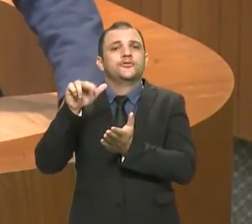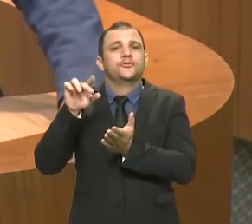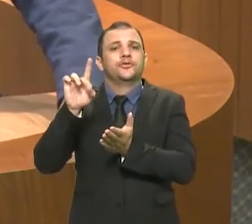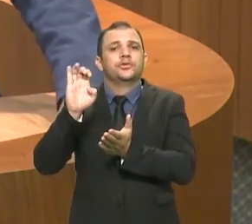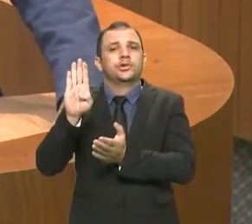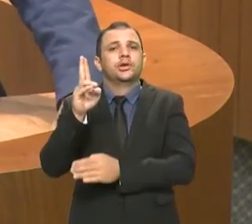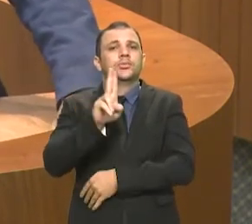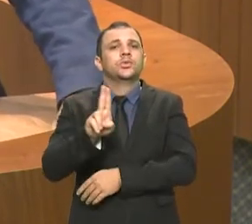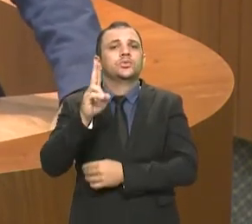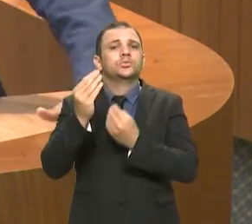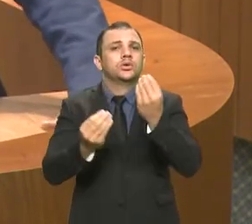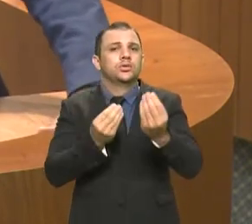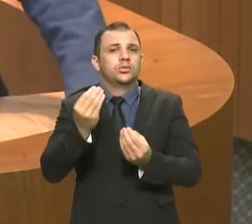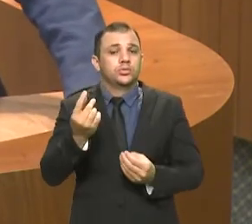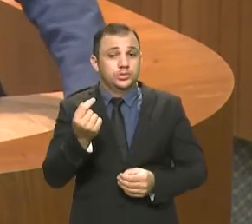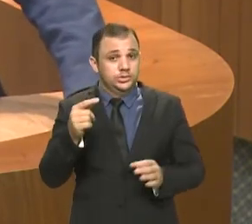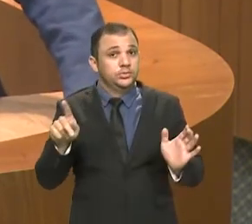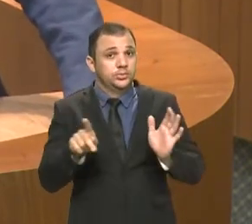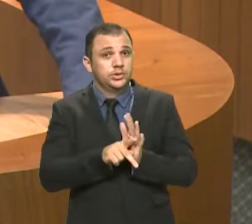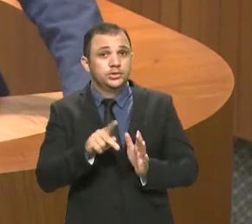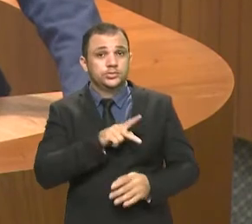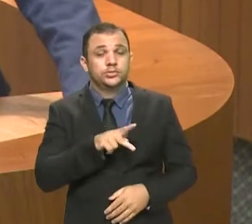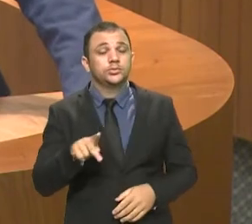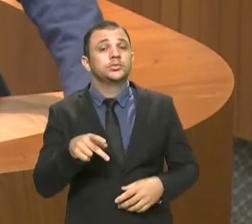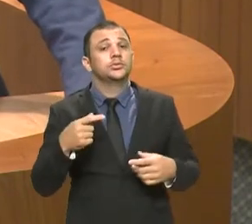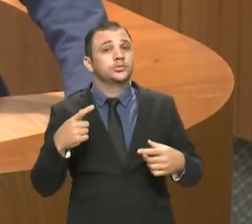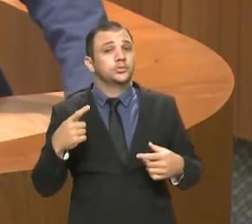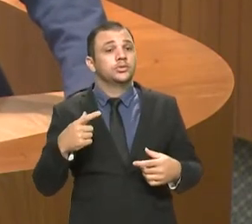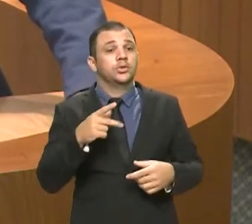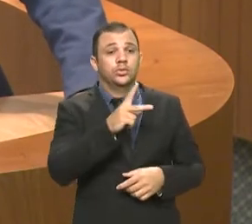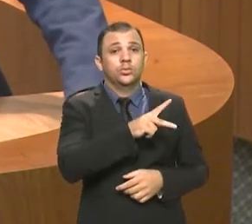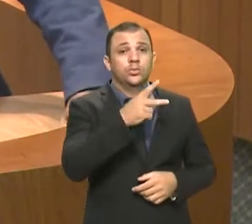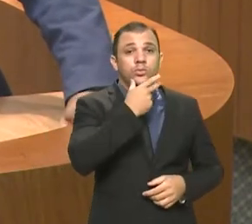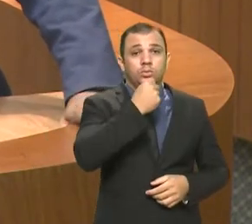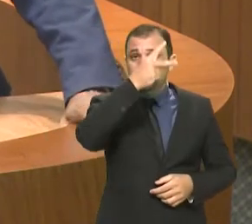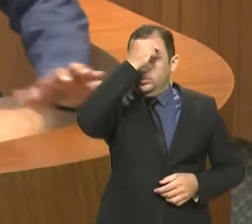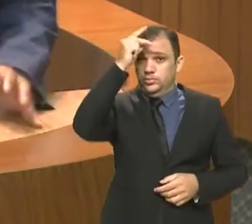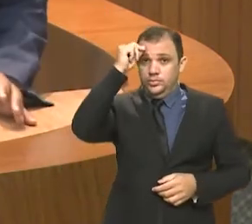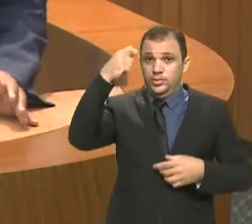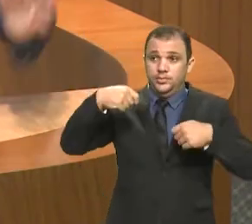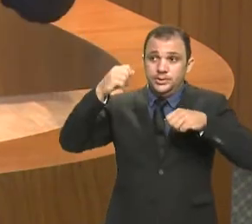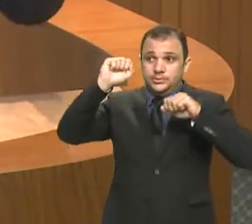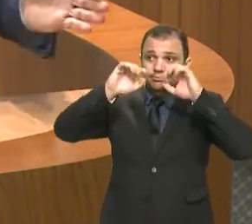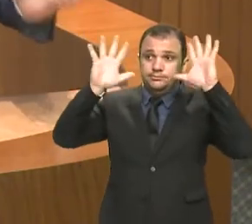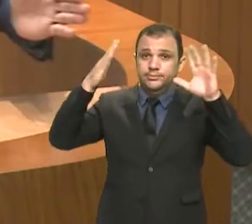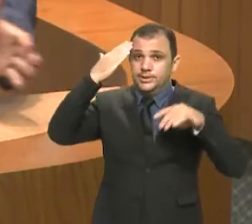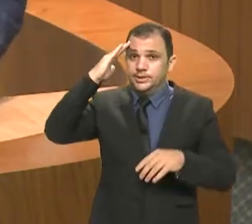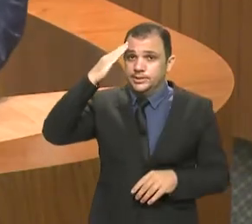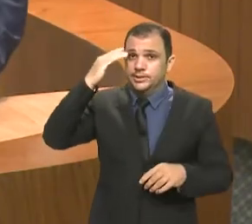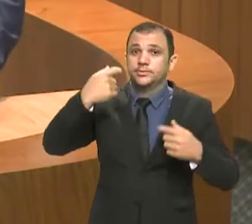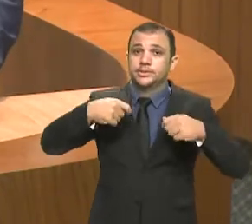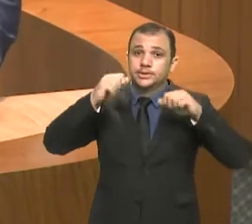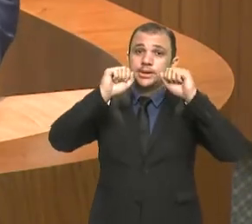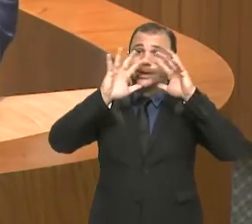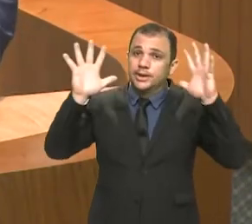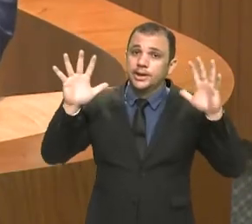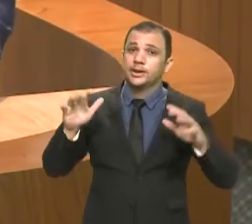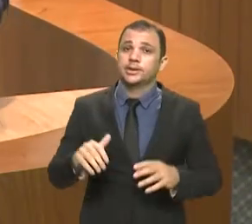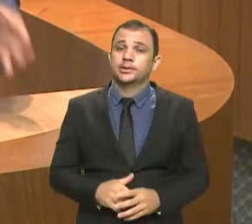esse dinheiro tem dono. E o prefeito precisa compreender isso. E precisa ter transparência. Estamos solicitando